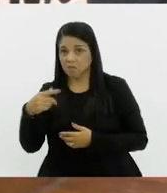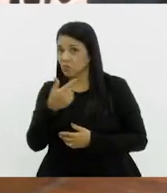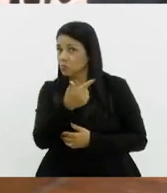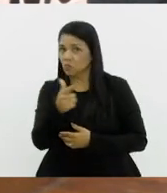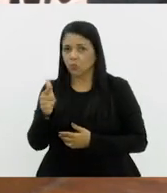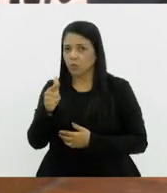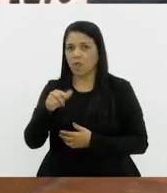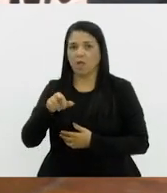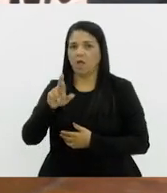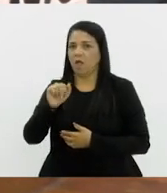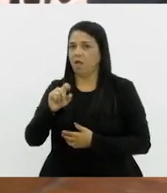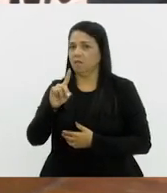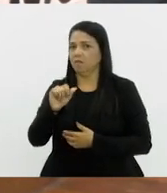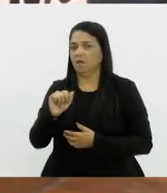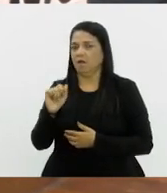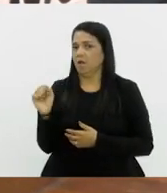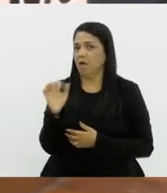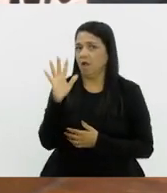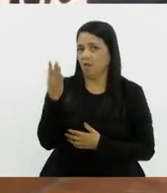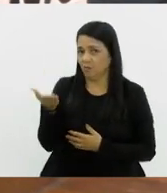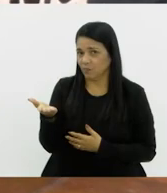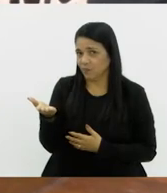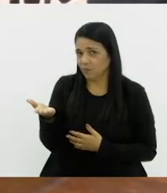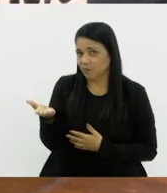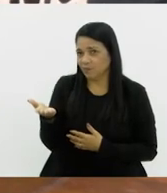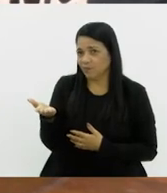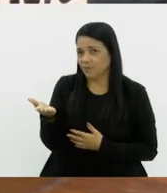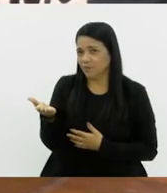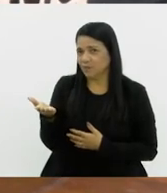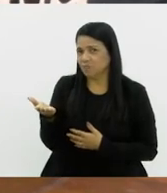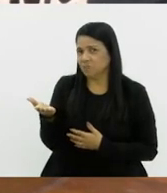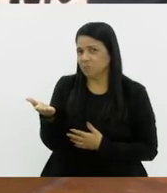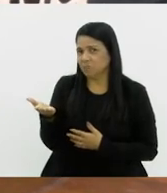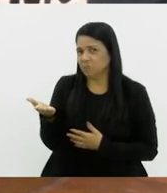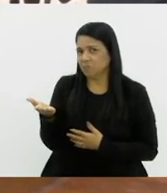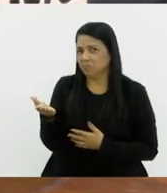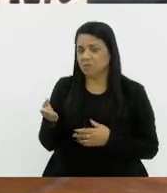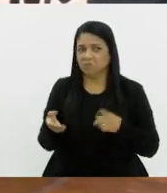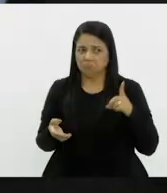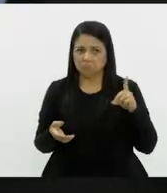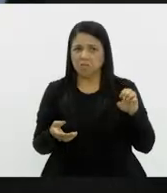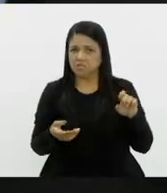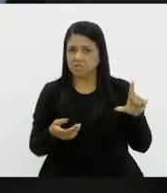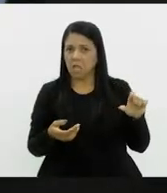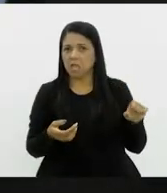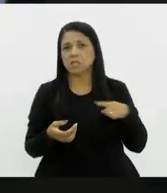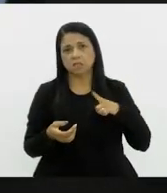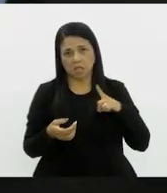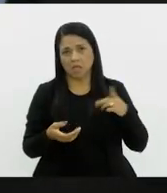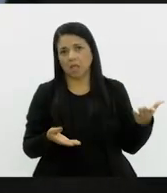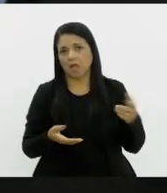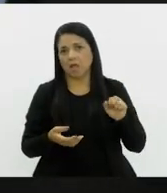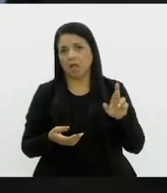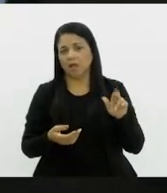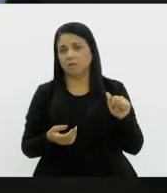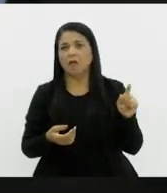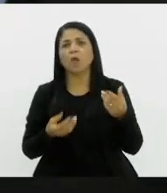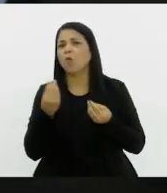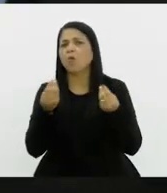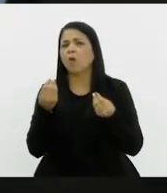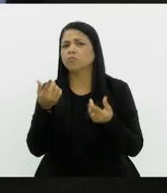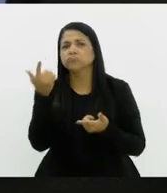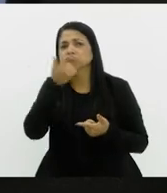radares caríssimos que o DSEA tem. Como é que eles conseguem estipular, tendo o transponder ligado, como é que eles